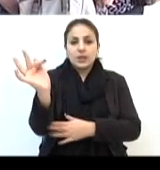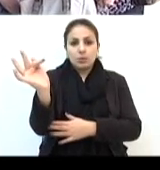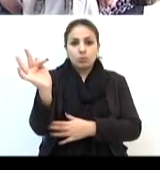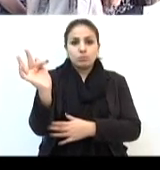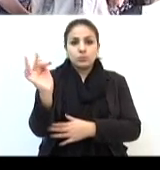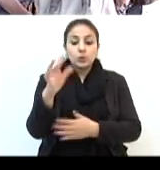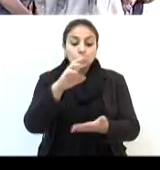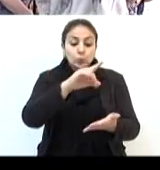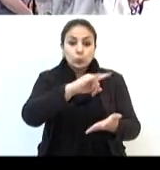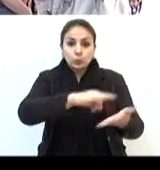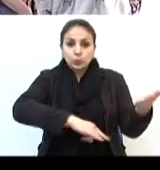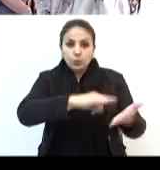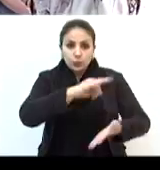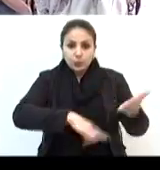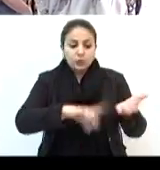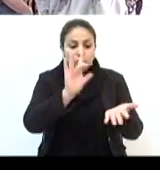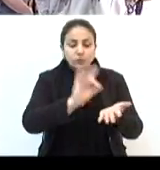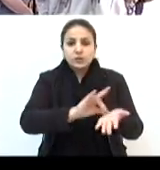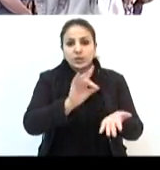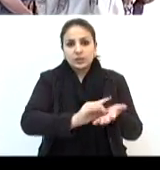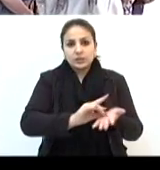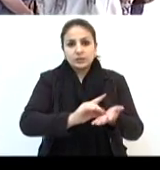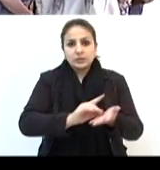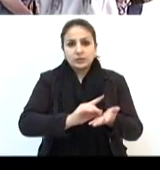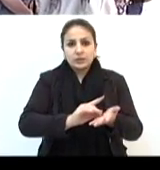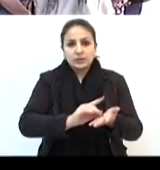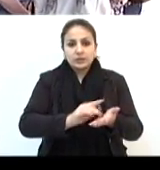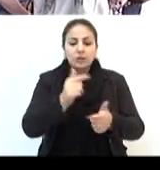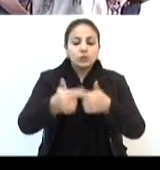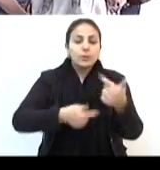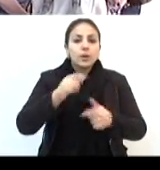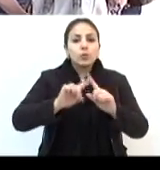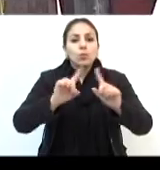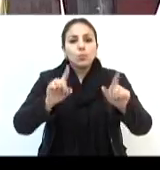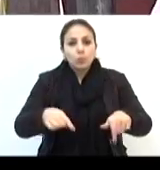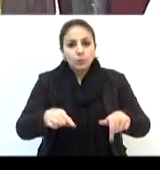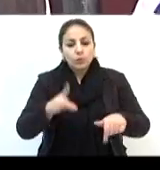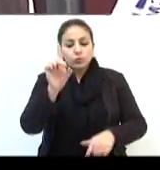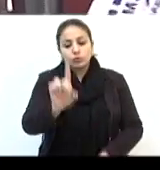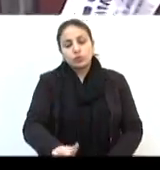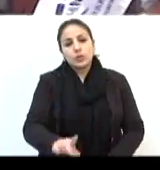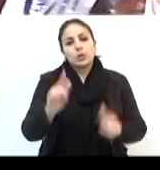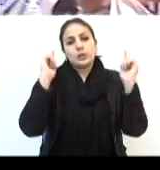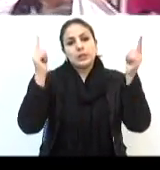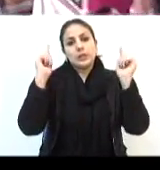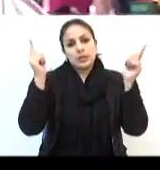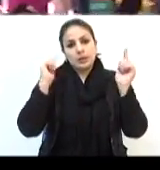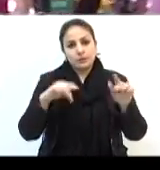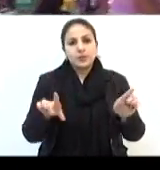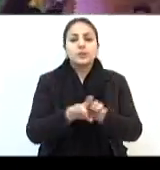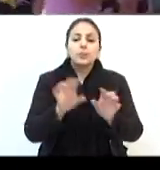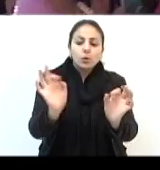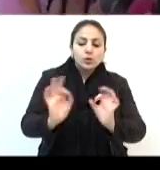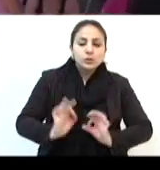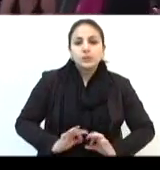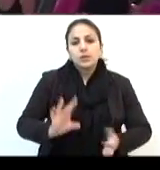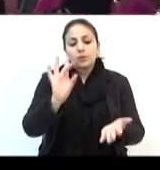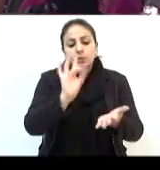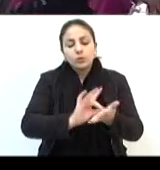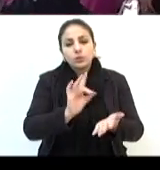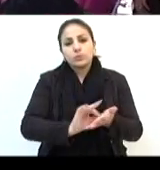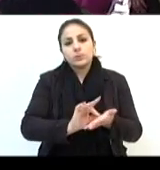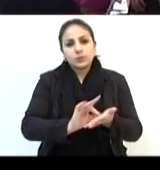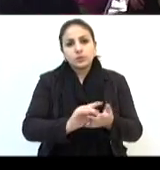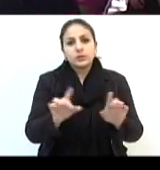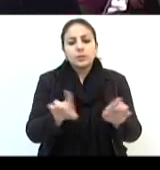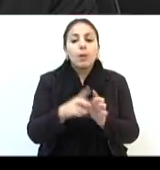O documento assegura ao servidor público o exercício do direito de greve. Organizar por mediação, por